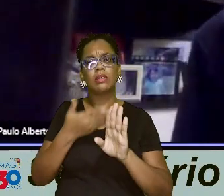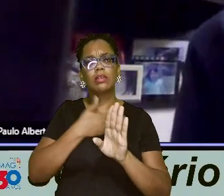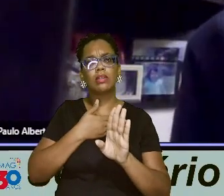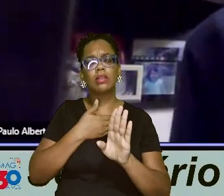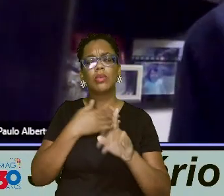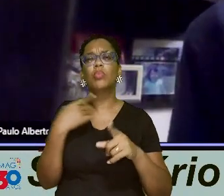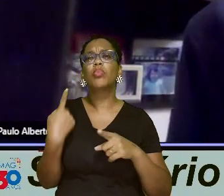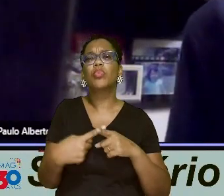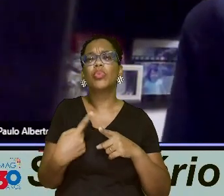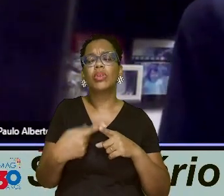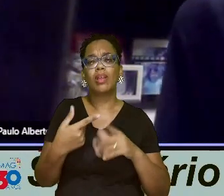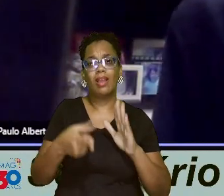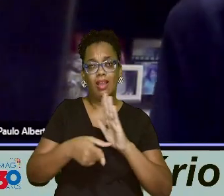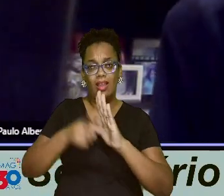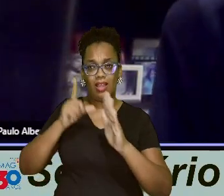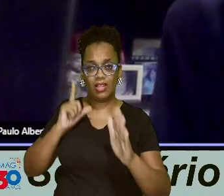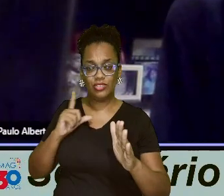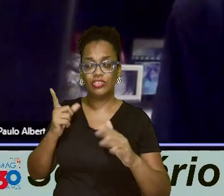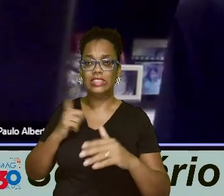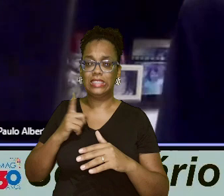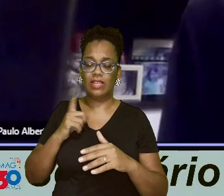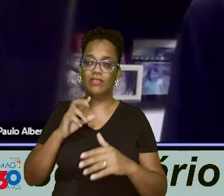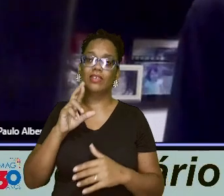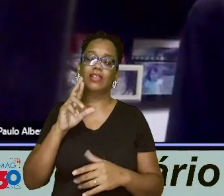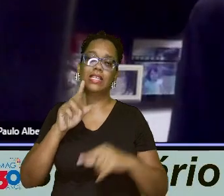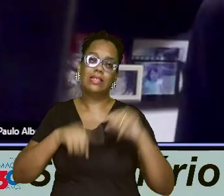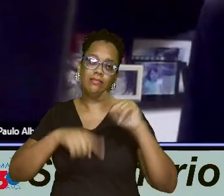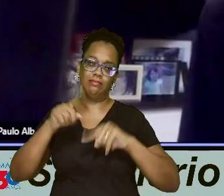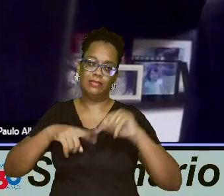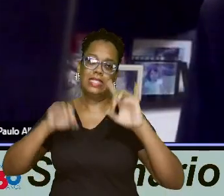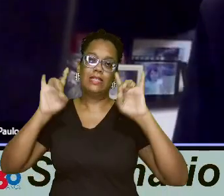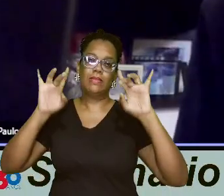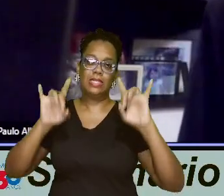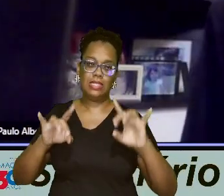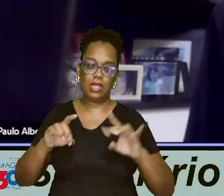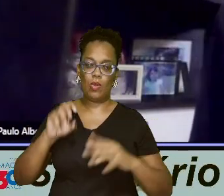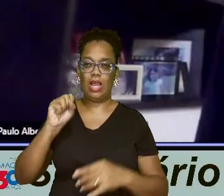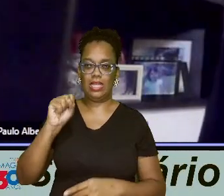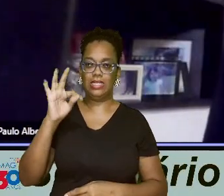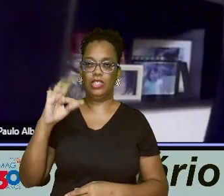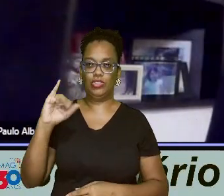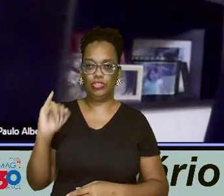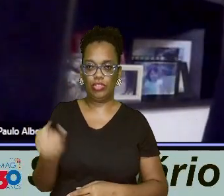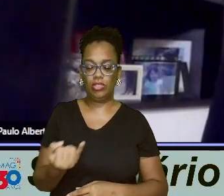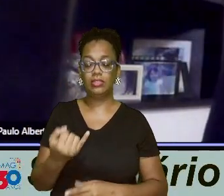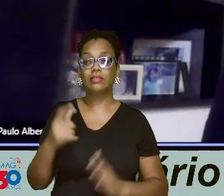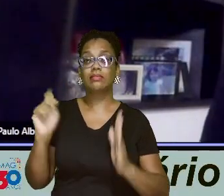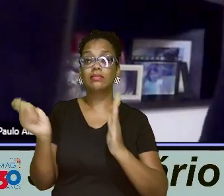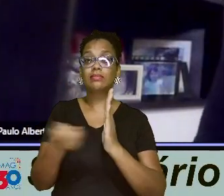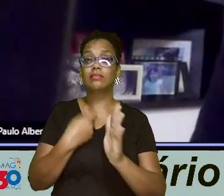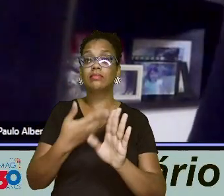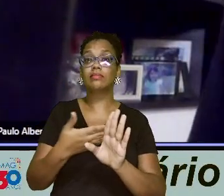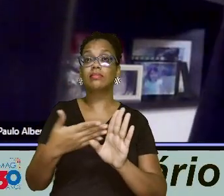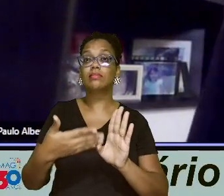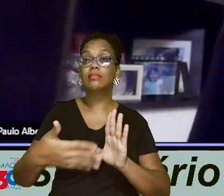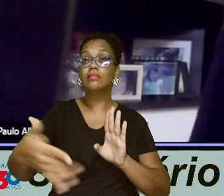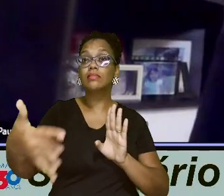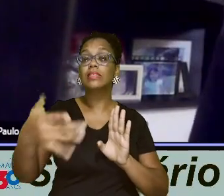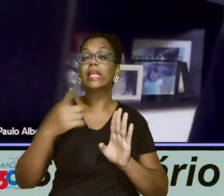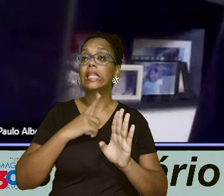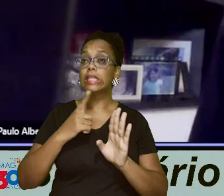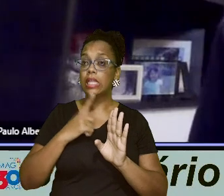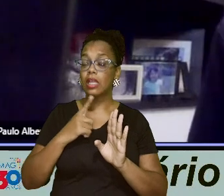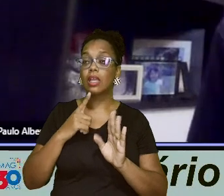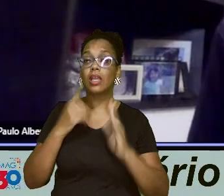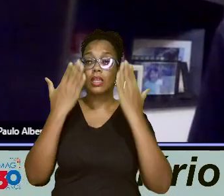advento desse recurso especial do julgado do STJ, o reconhecimento da prescrição intercorrente tinha como pressuposto o exame